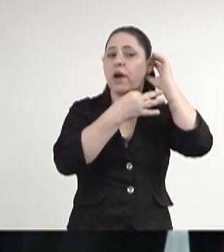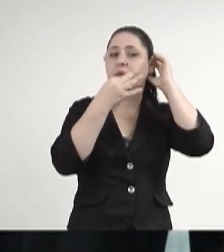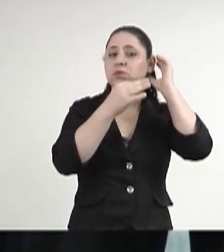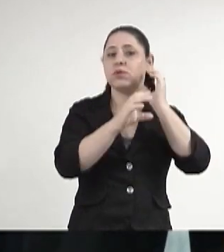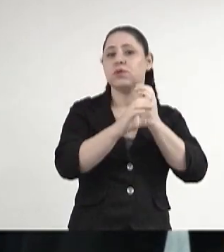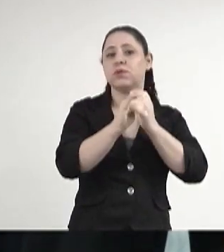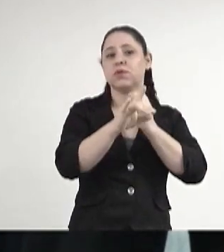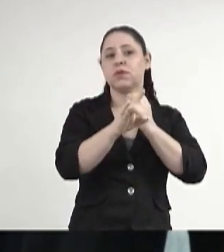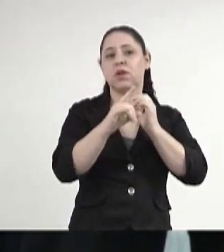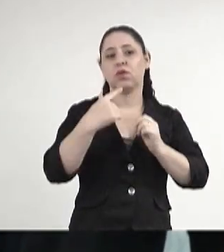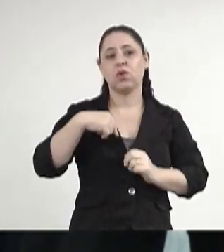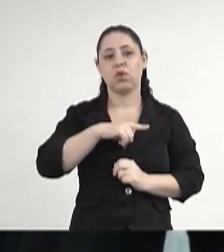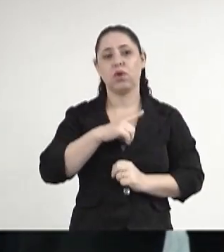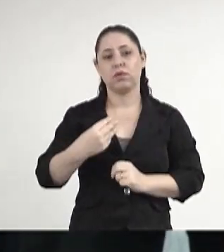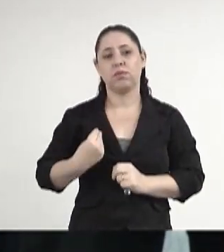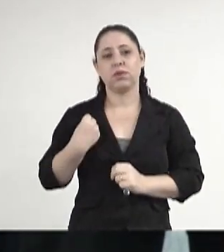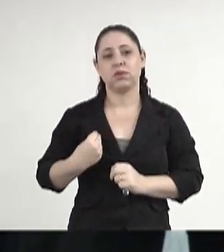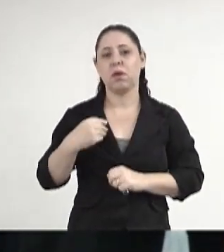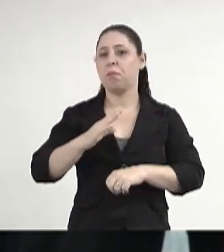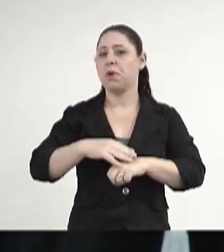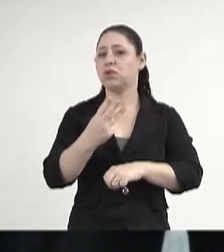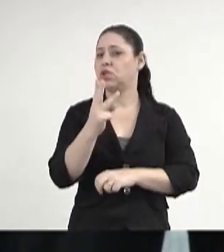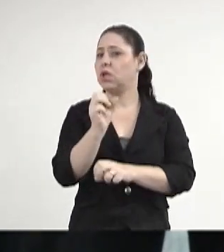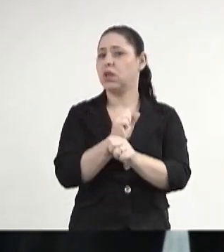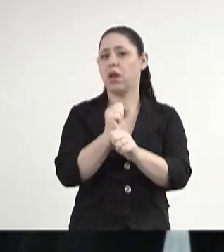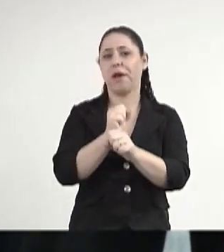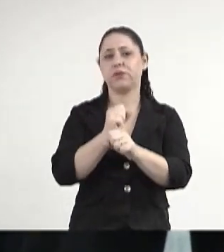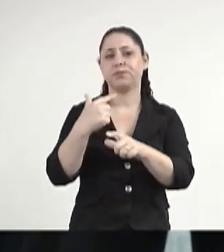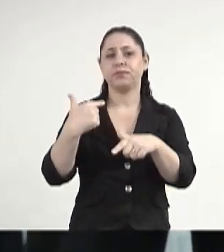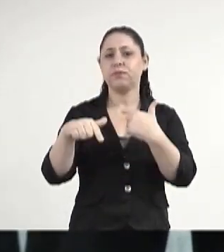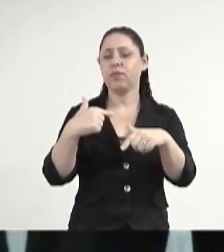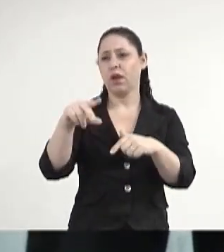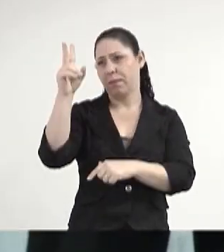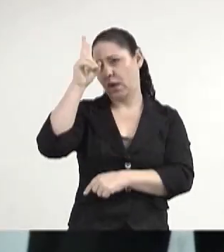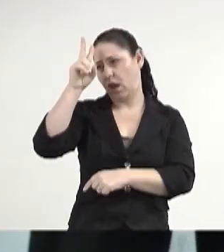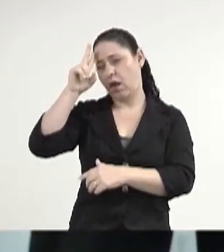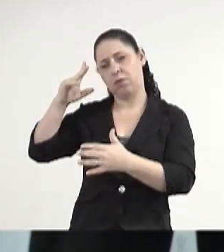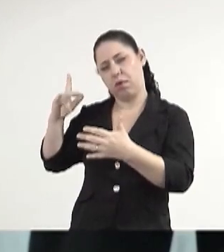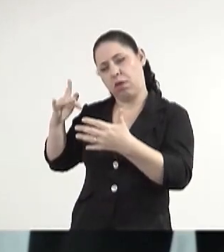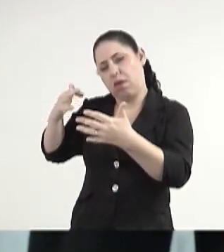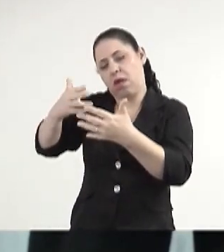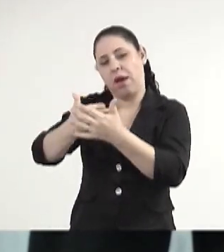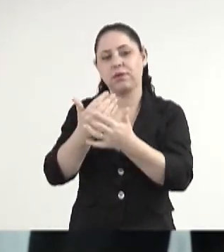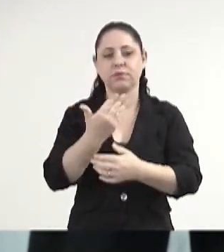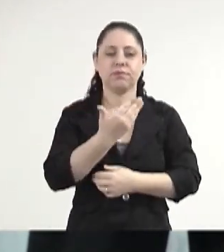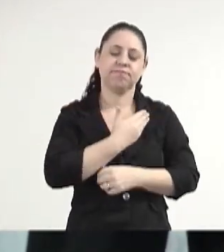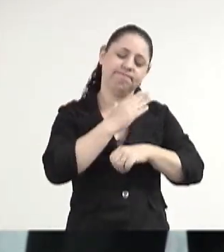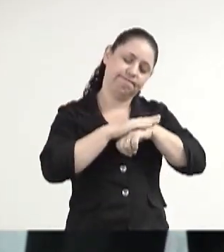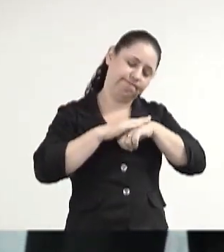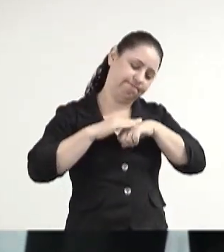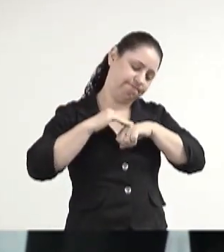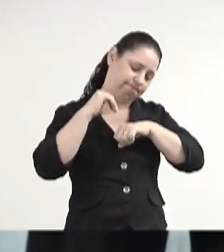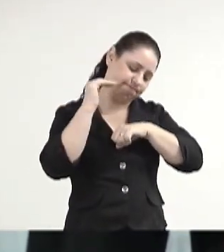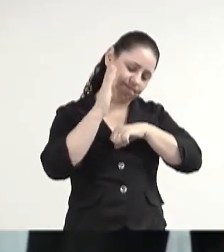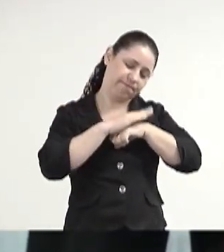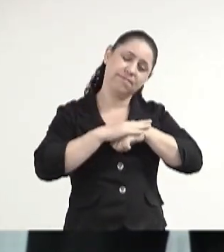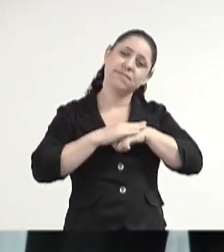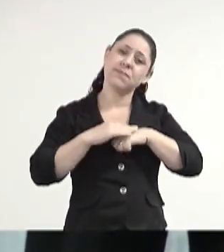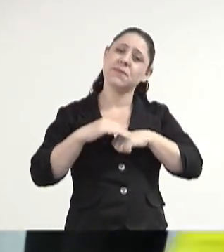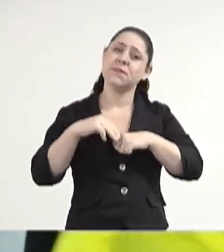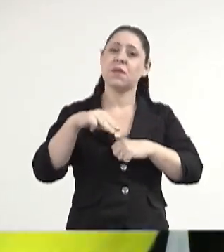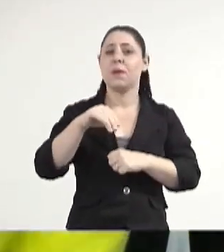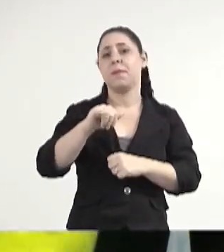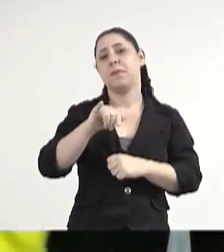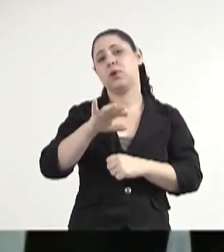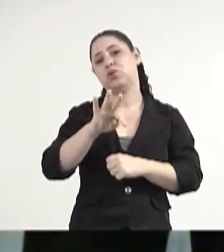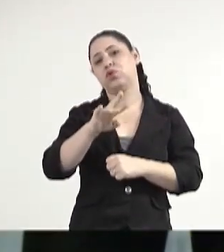Cidade, emissora do qual a gente fez parte durante mais de 30 anos. São 30 anos de história, de amizade, de carinho.